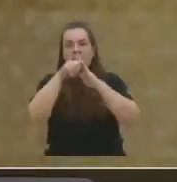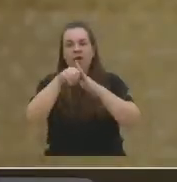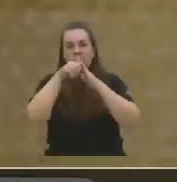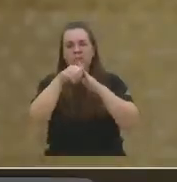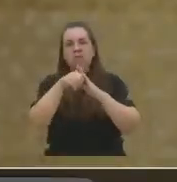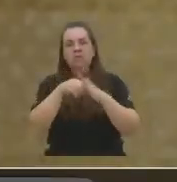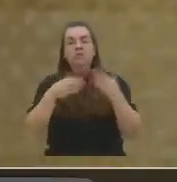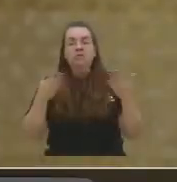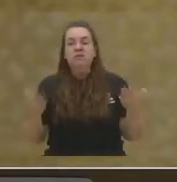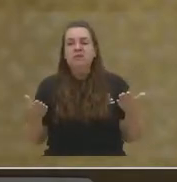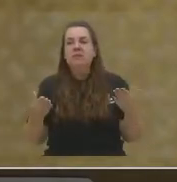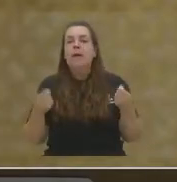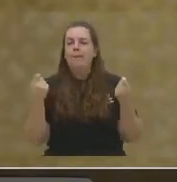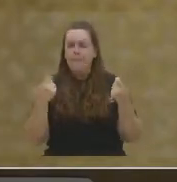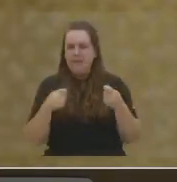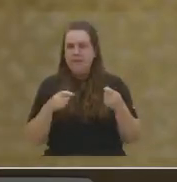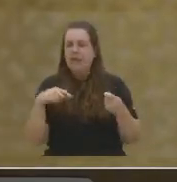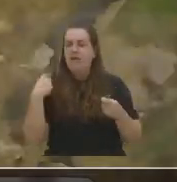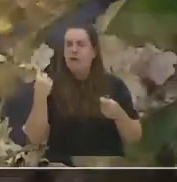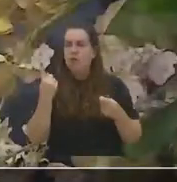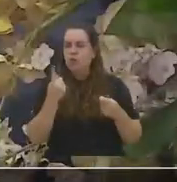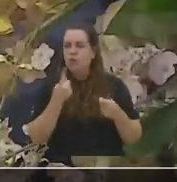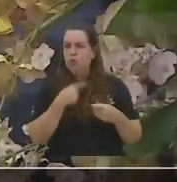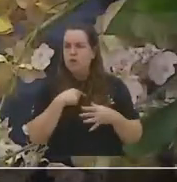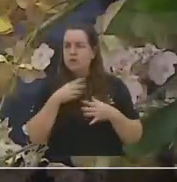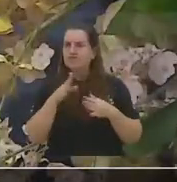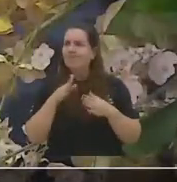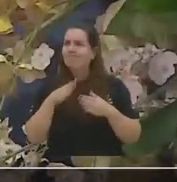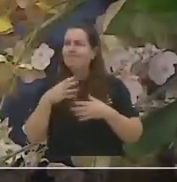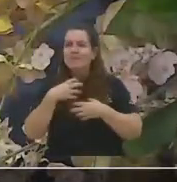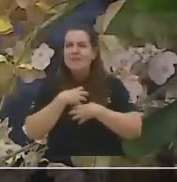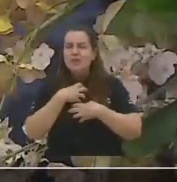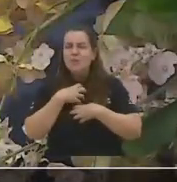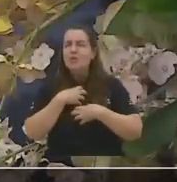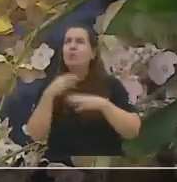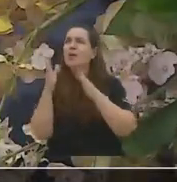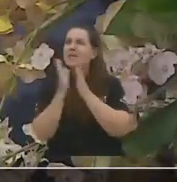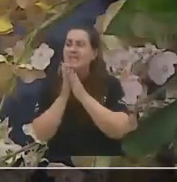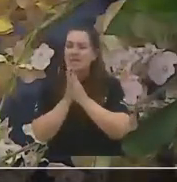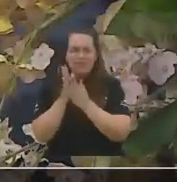excelência, deveria nos colocar em atitude profunda de oração.